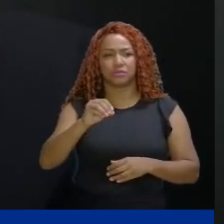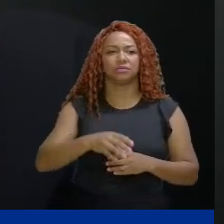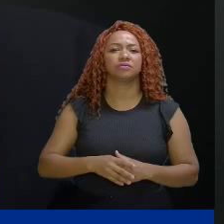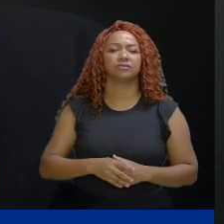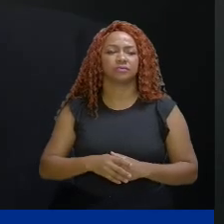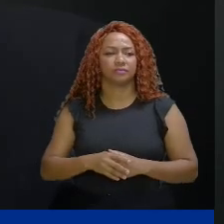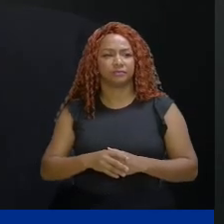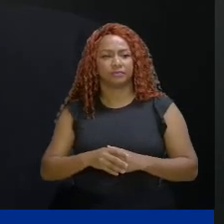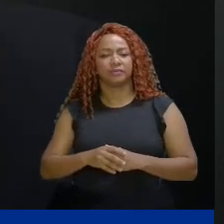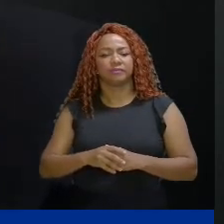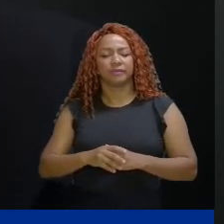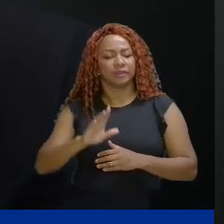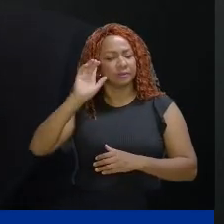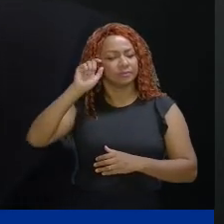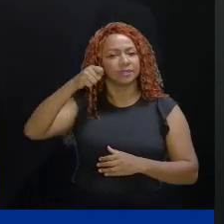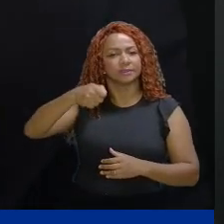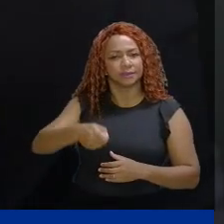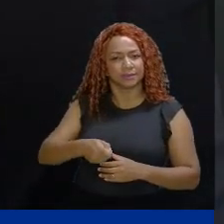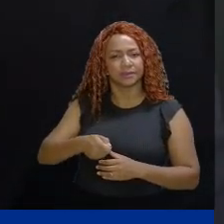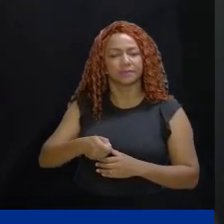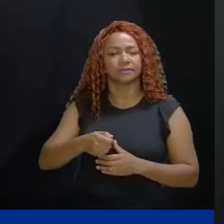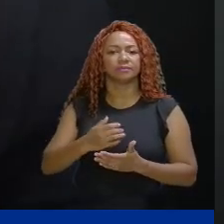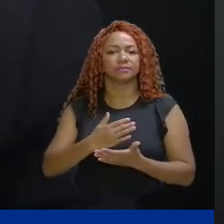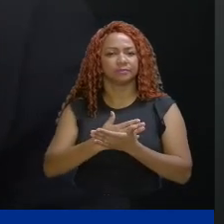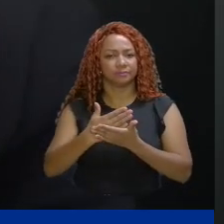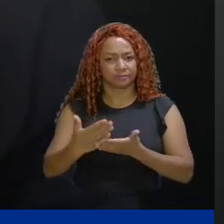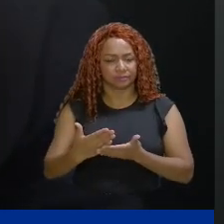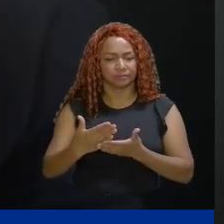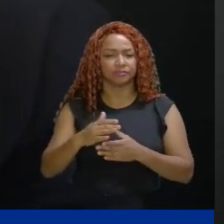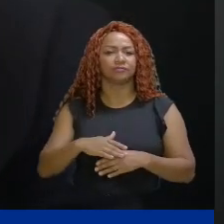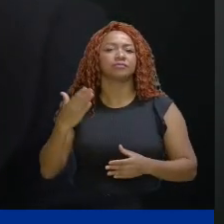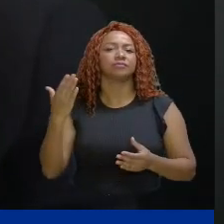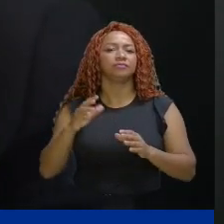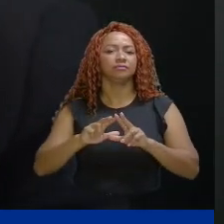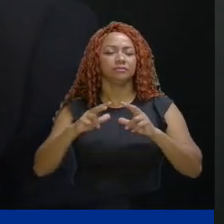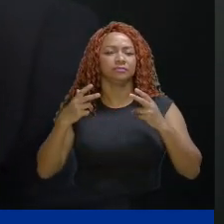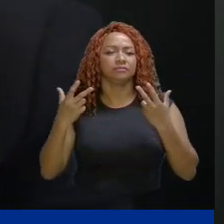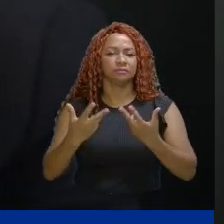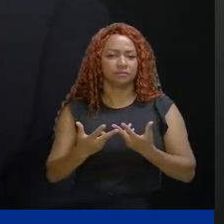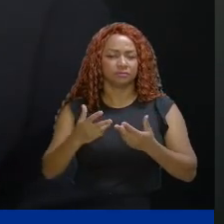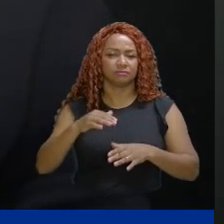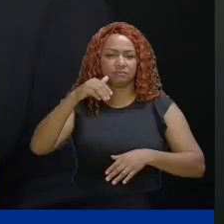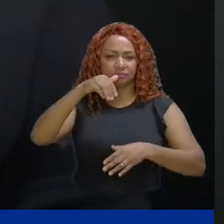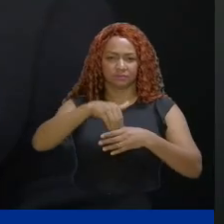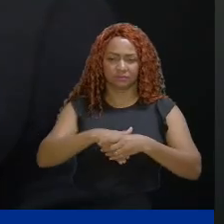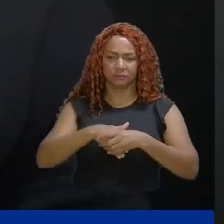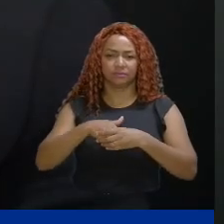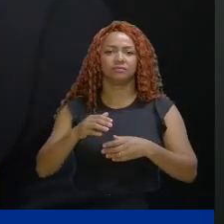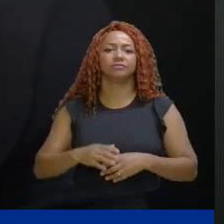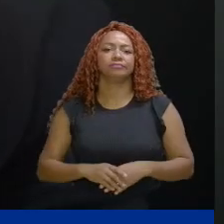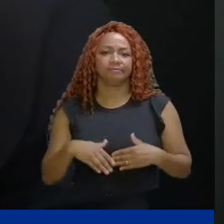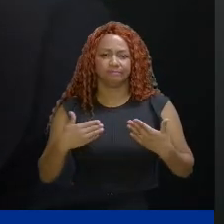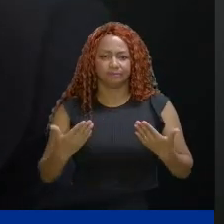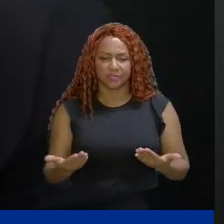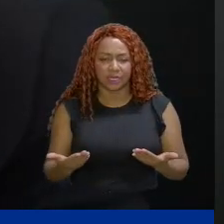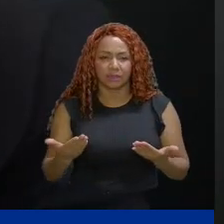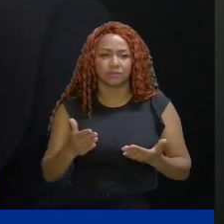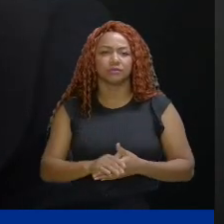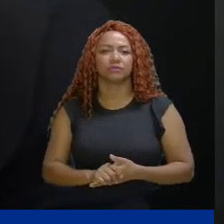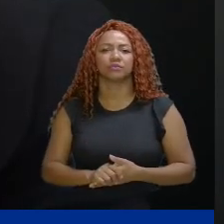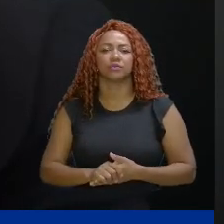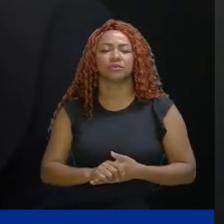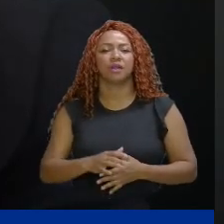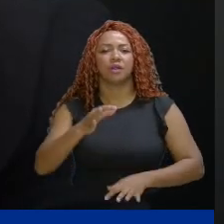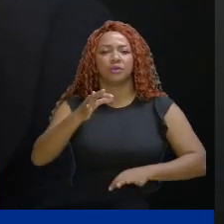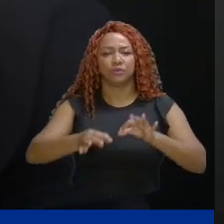decisão original. Eu me incluo aqui em pauta, então, para julgar, vez que tenho condições de voto. Então, vamos à